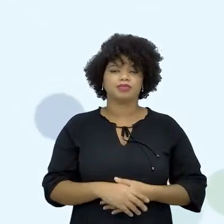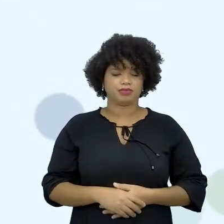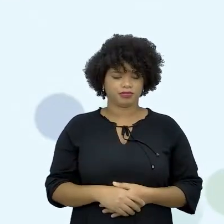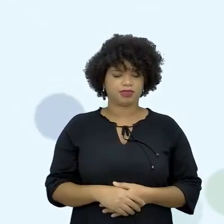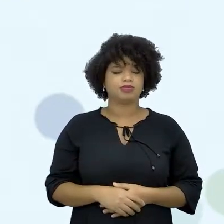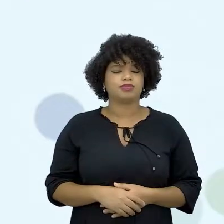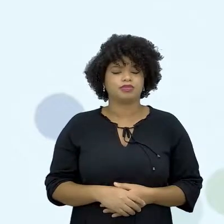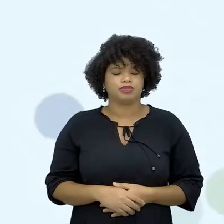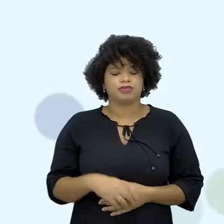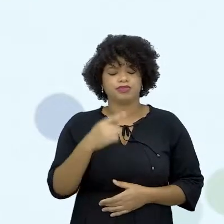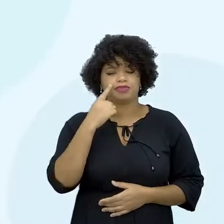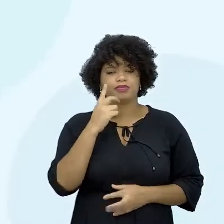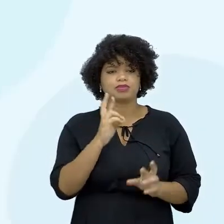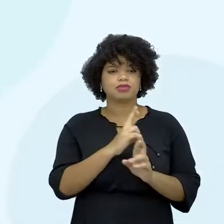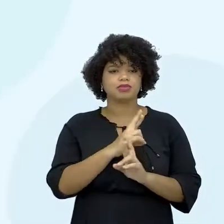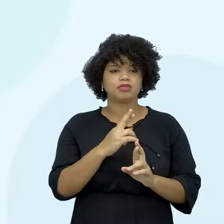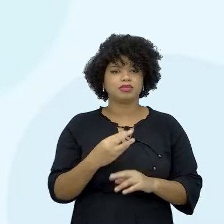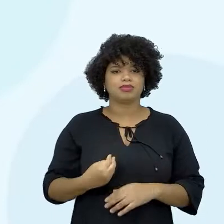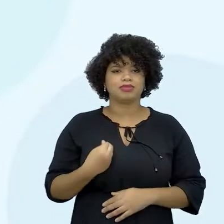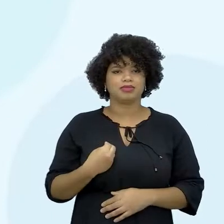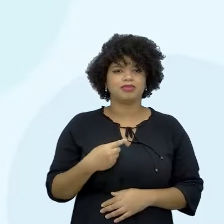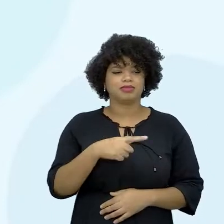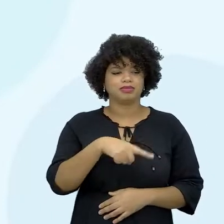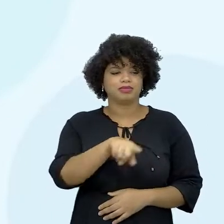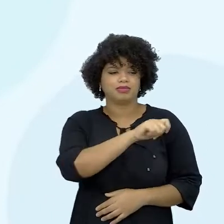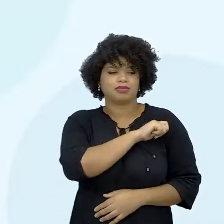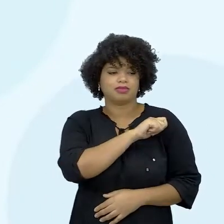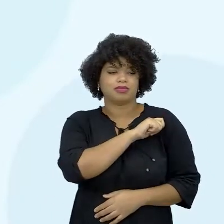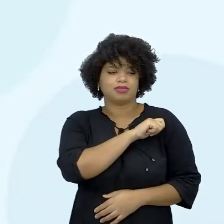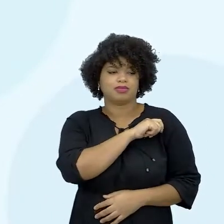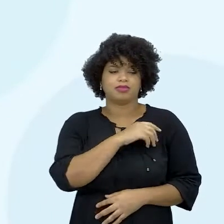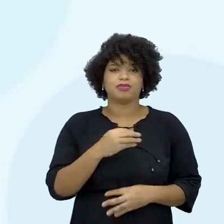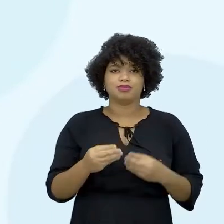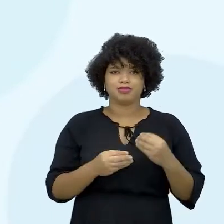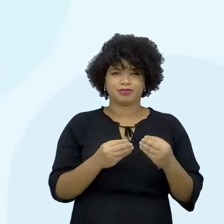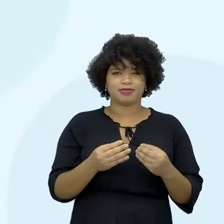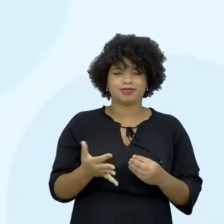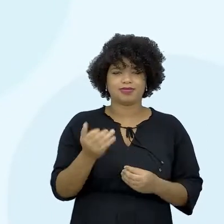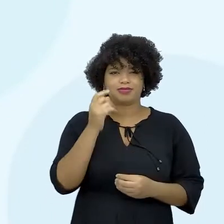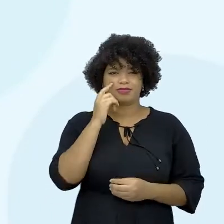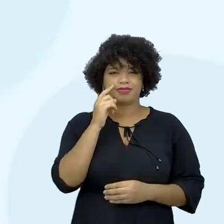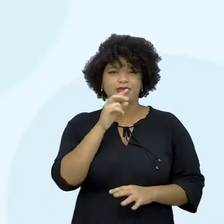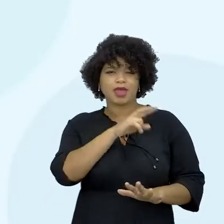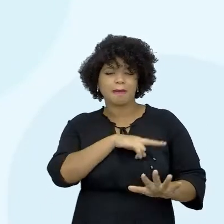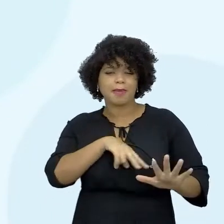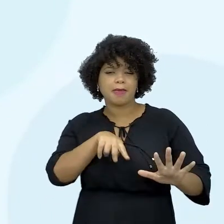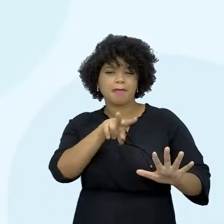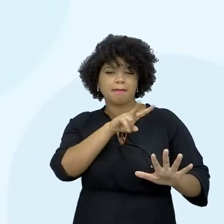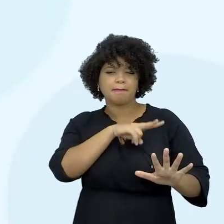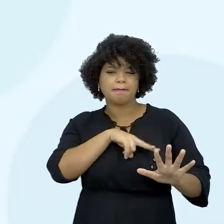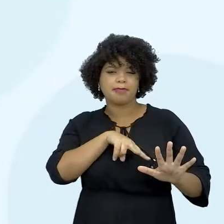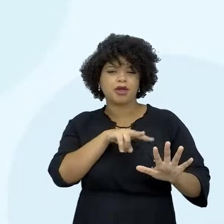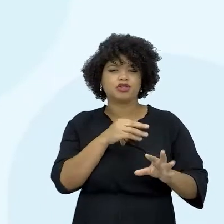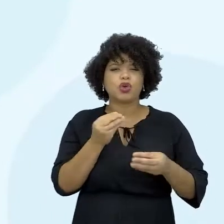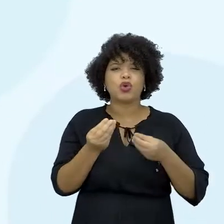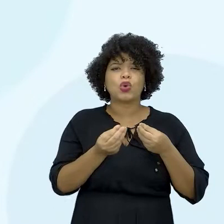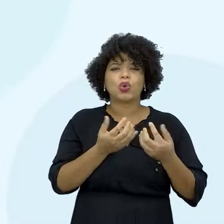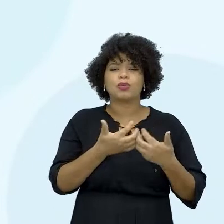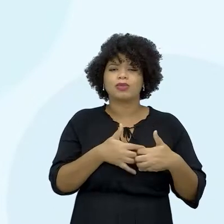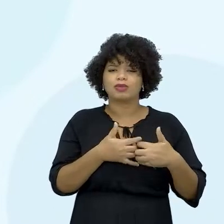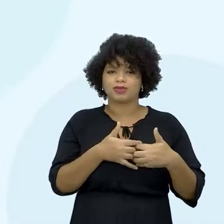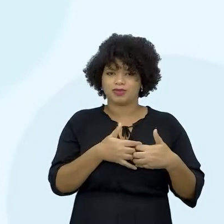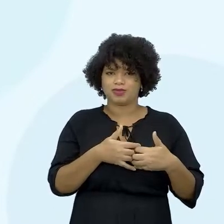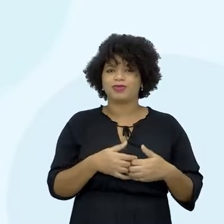estão mobilizadas. E aí, estudante, pensando aqui um panorama geral, né? Como funciona o aprofundamento? O aprofundamento